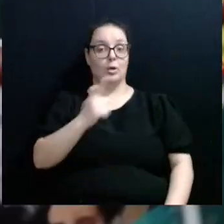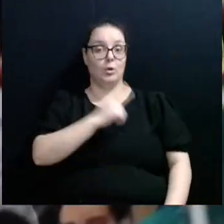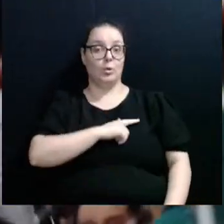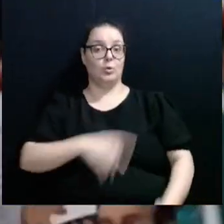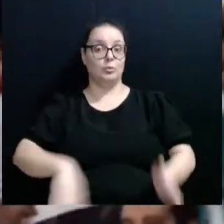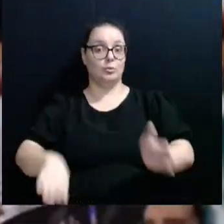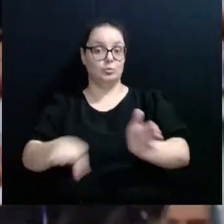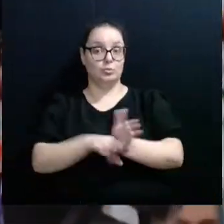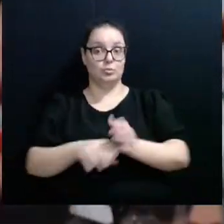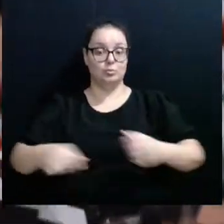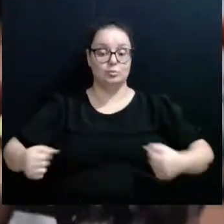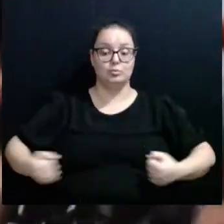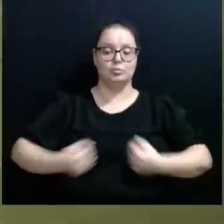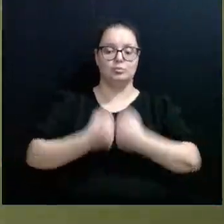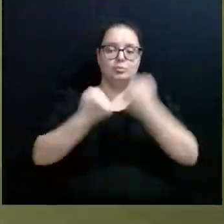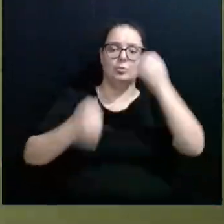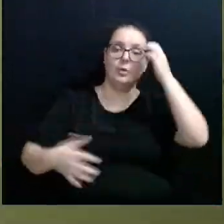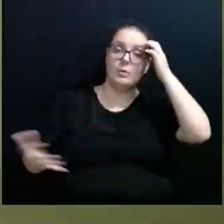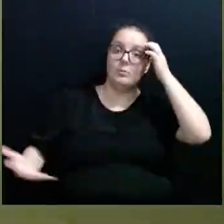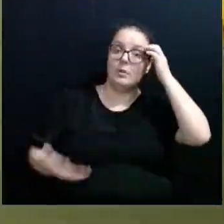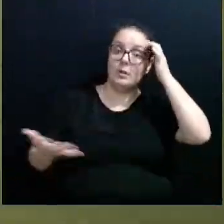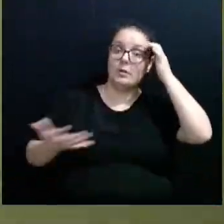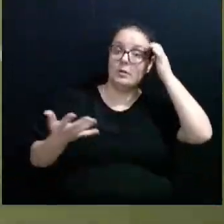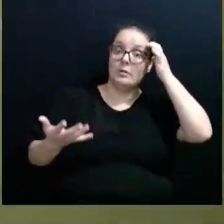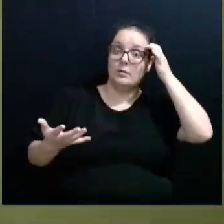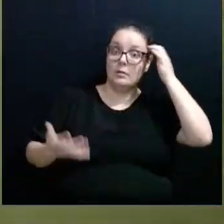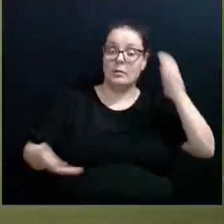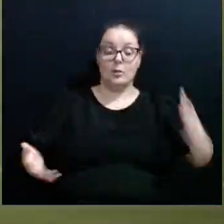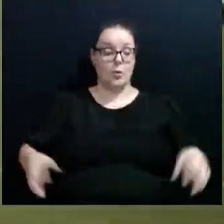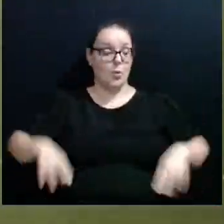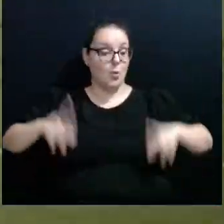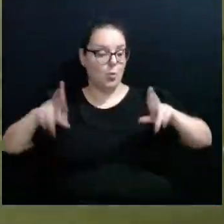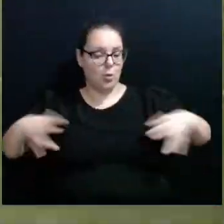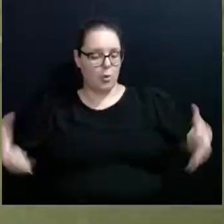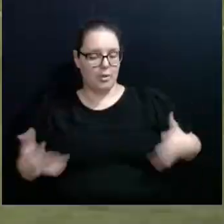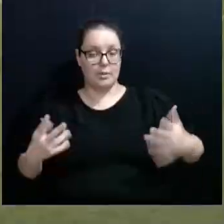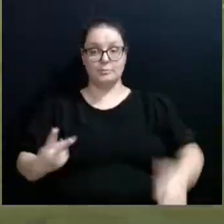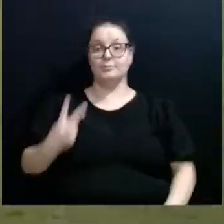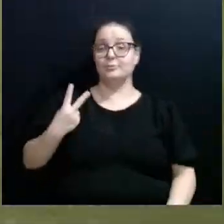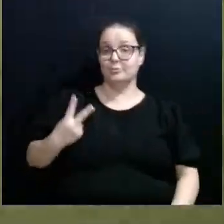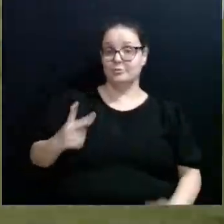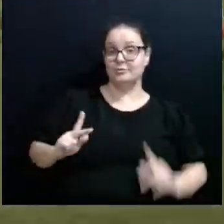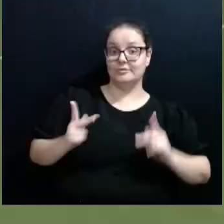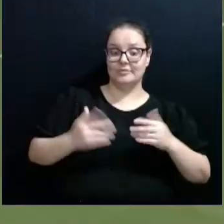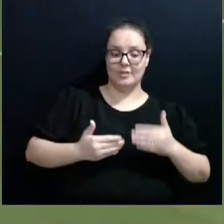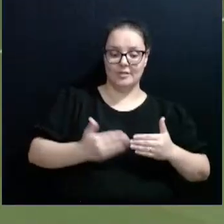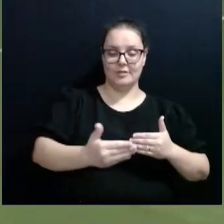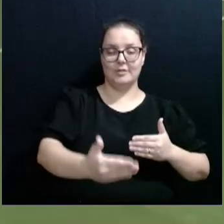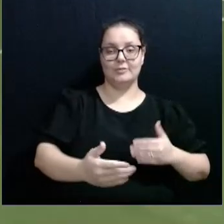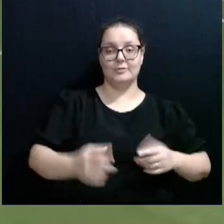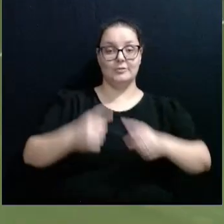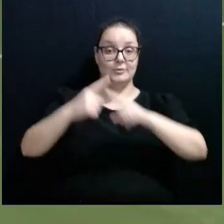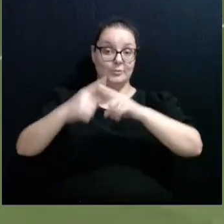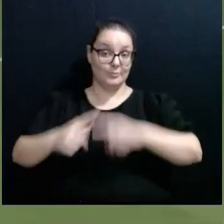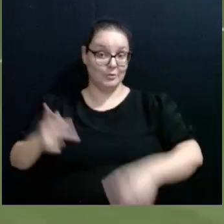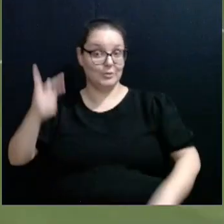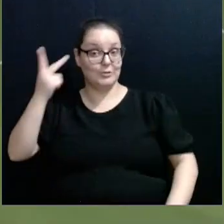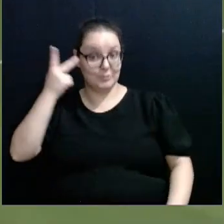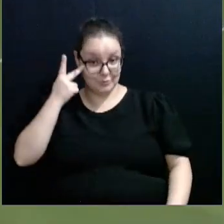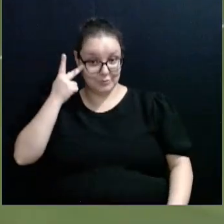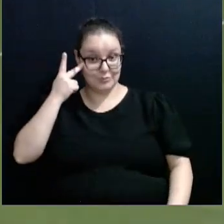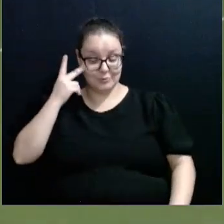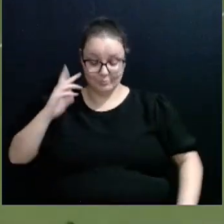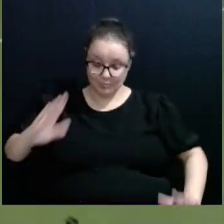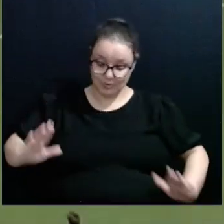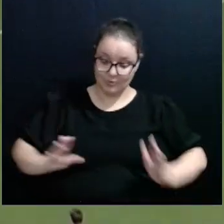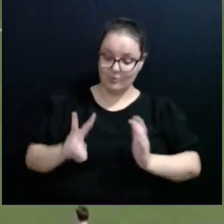confronto embalado, motivado após 2 vitórias consecutivas no Campeonato Paulista, diante do Velo Clube